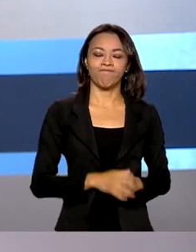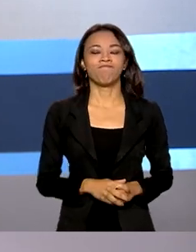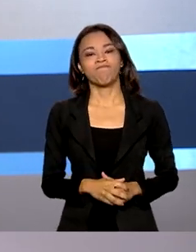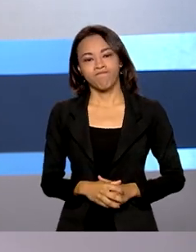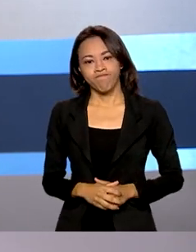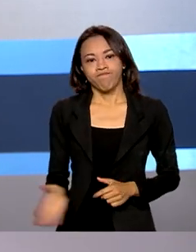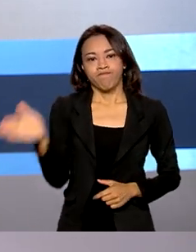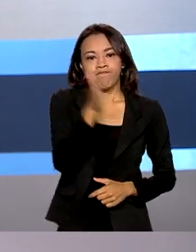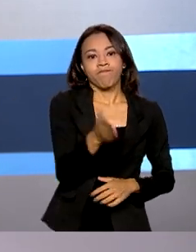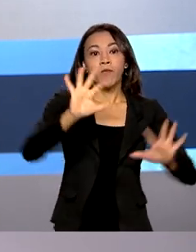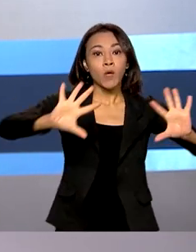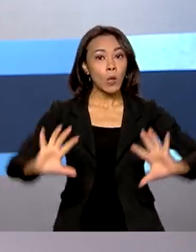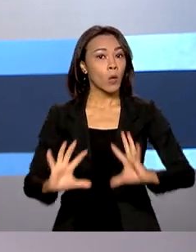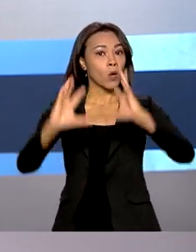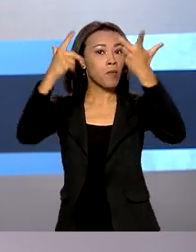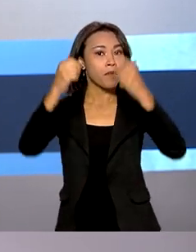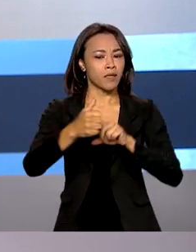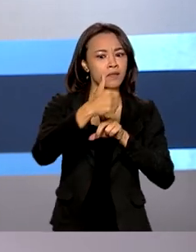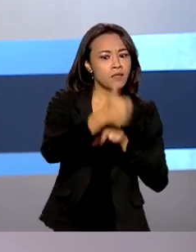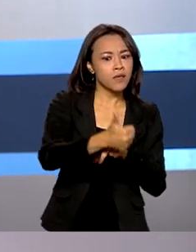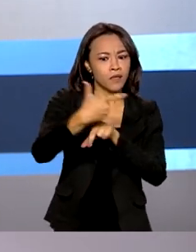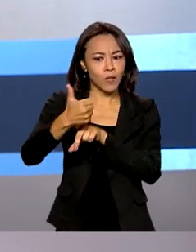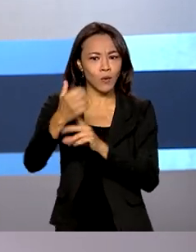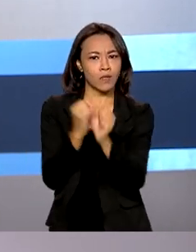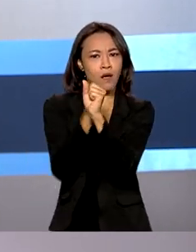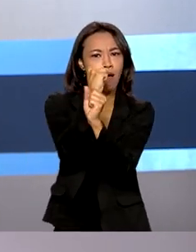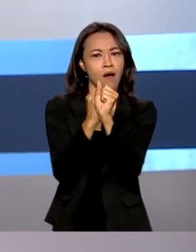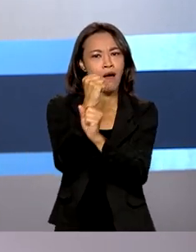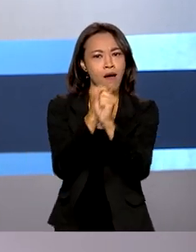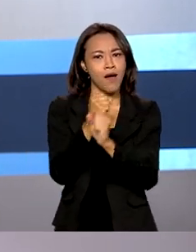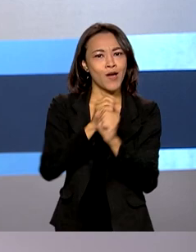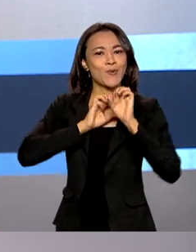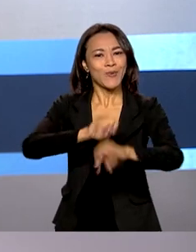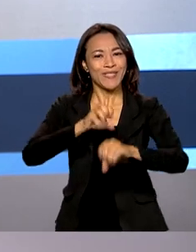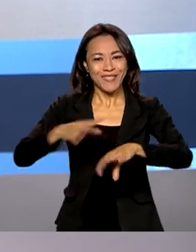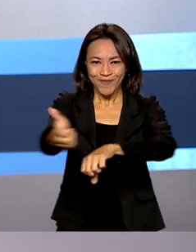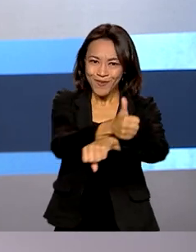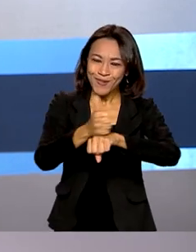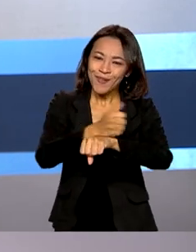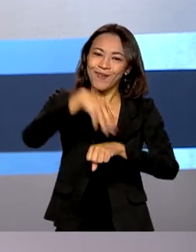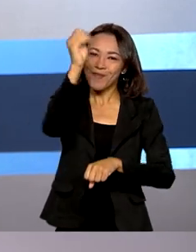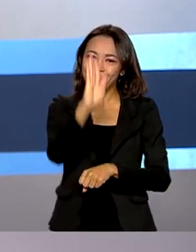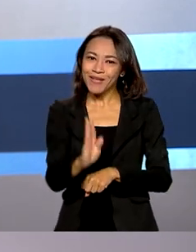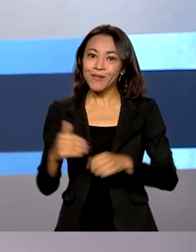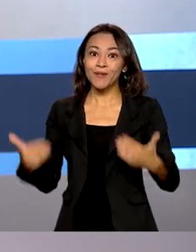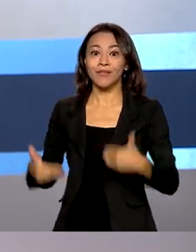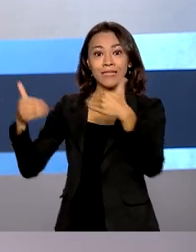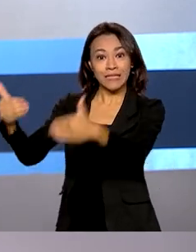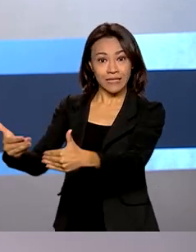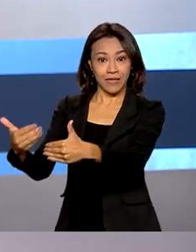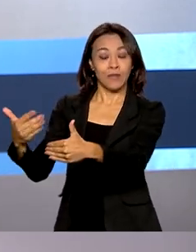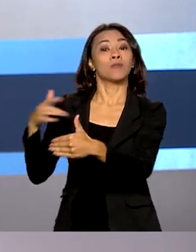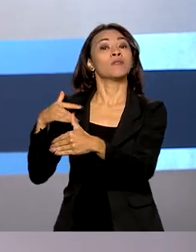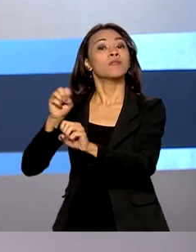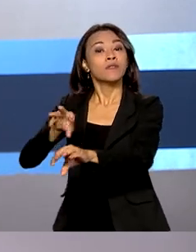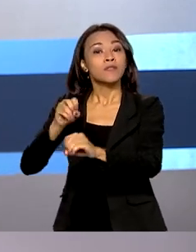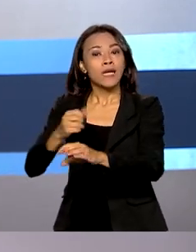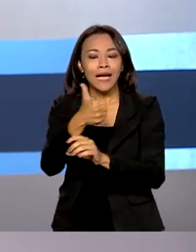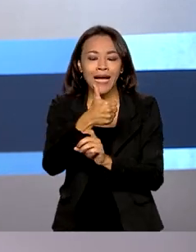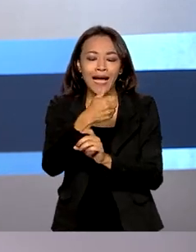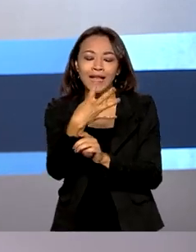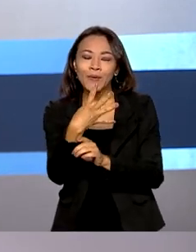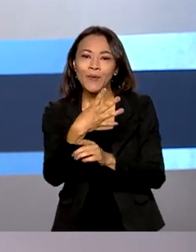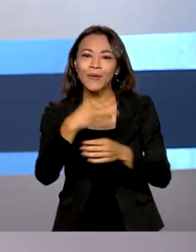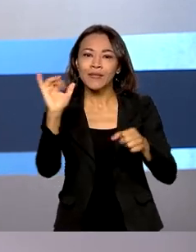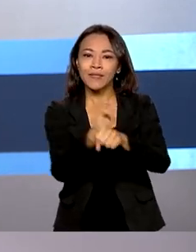Em comemoração aos 112 anos da educação profissional no Brasil, o Ministério da Educação lançou 14 medidas para fortalecer o